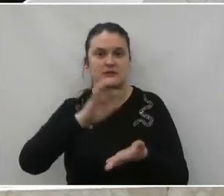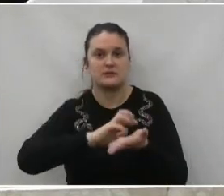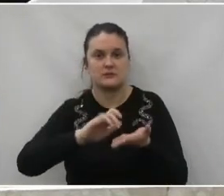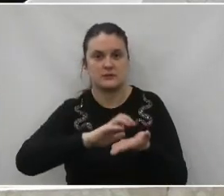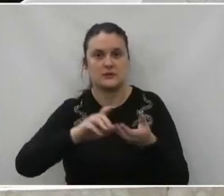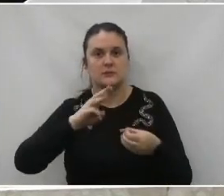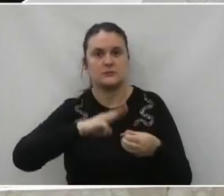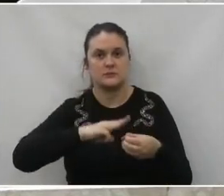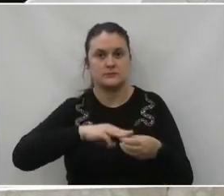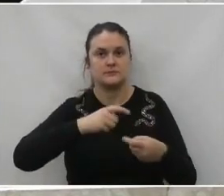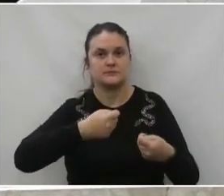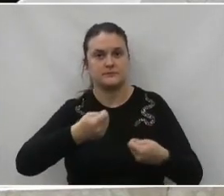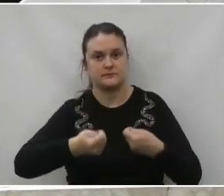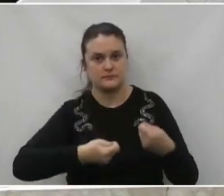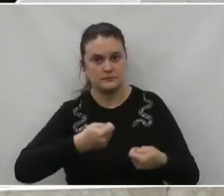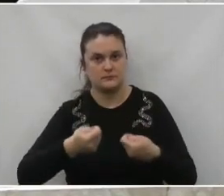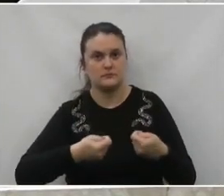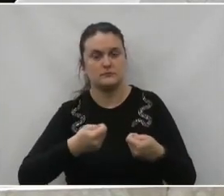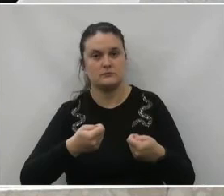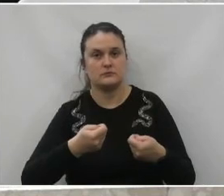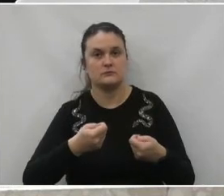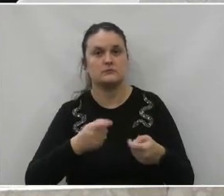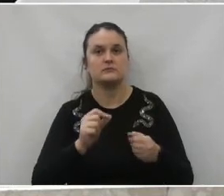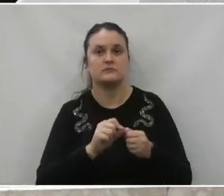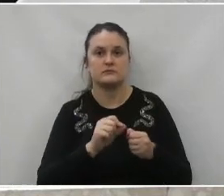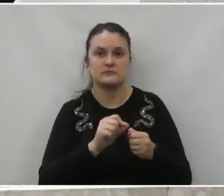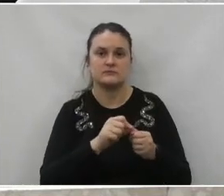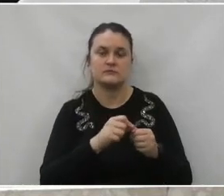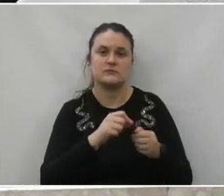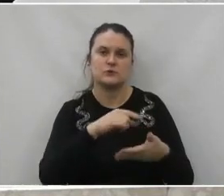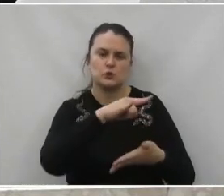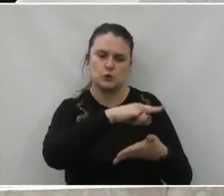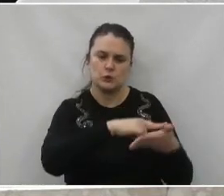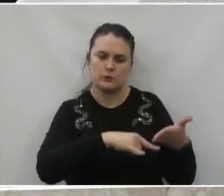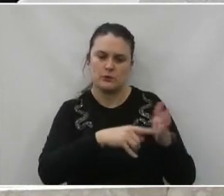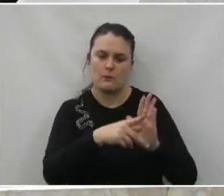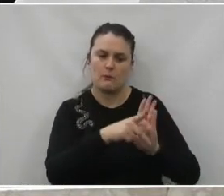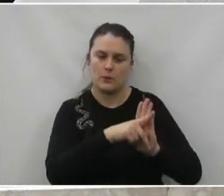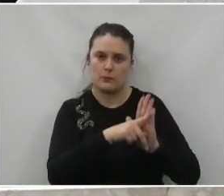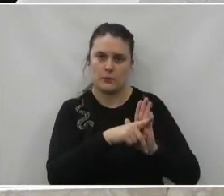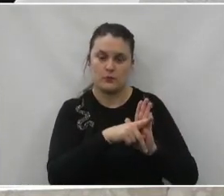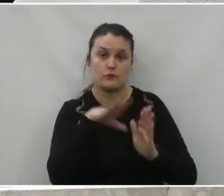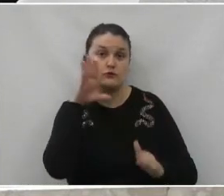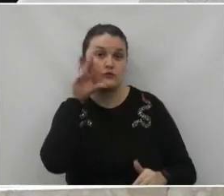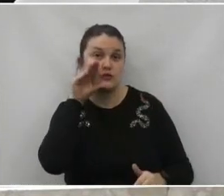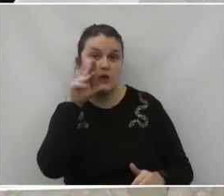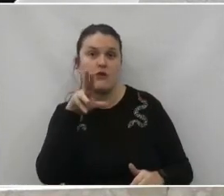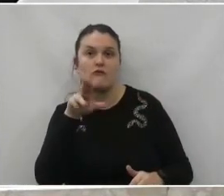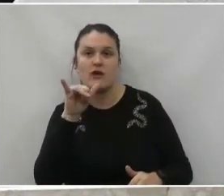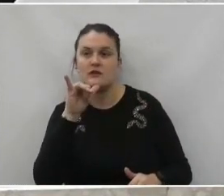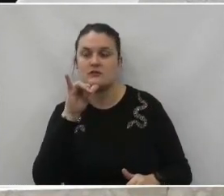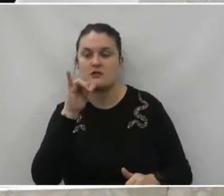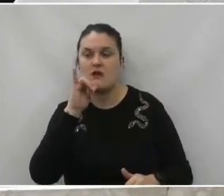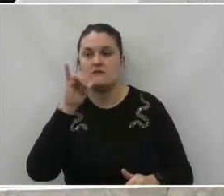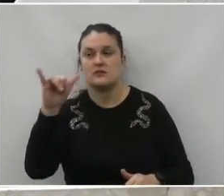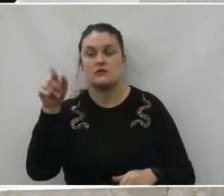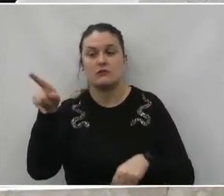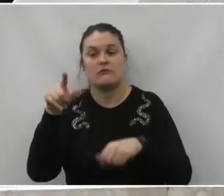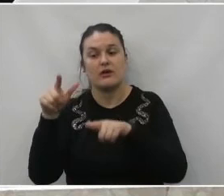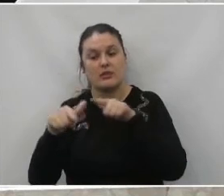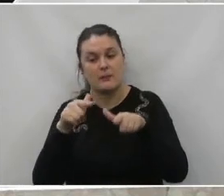Secretaria Municipal de Administração, formalizada por ato próprio, ficando o servidor pelo tempo que perdurar a